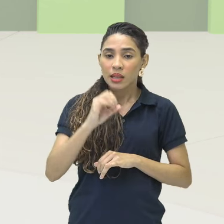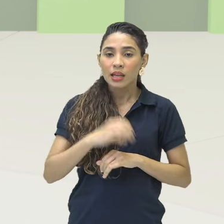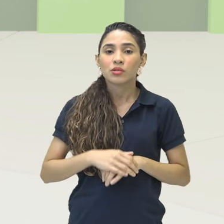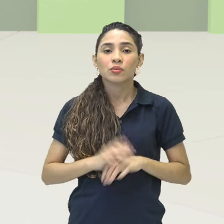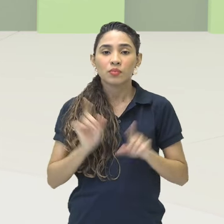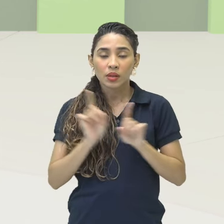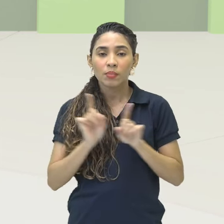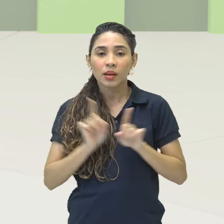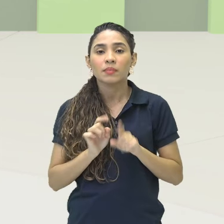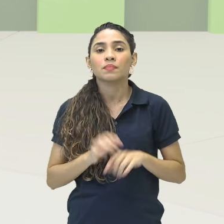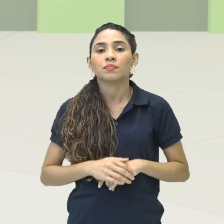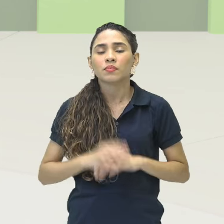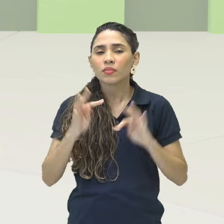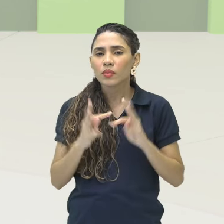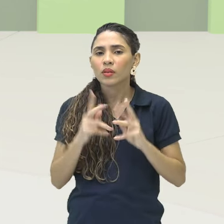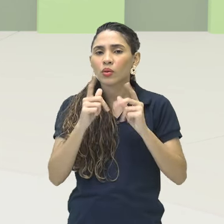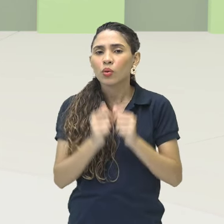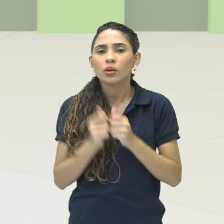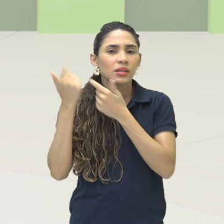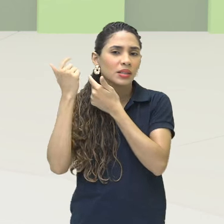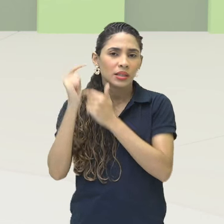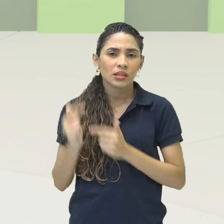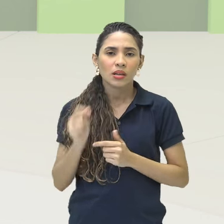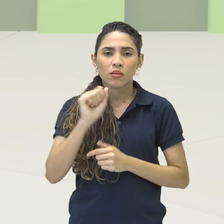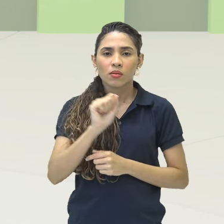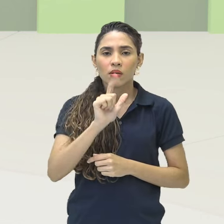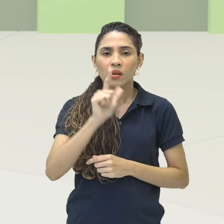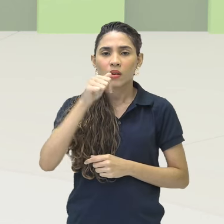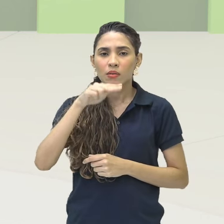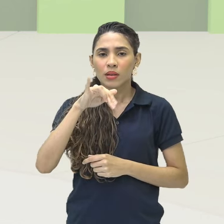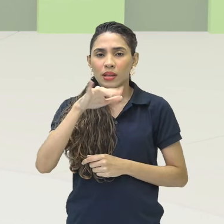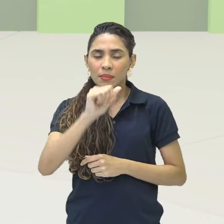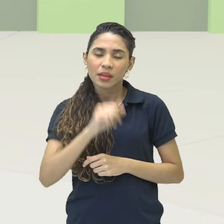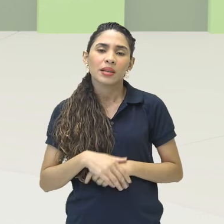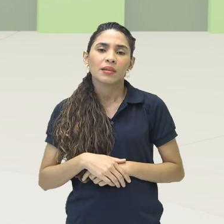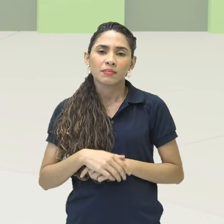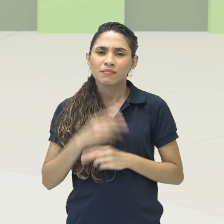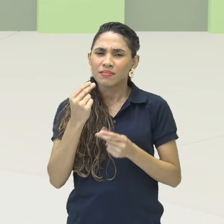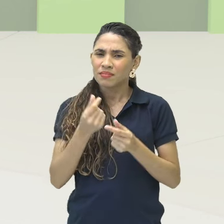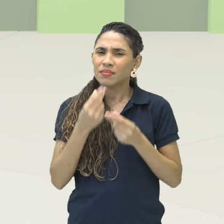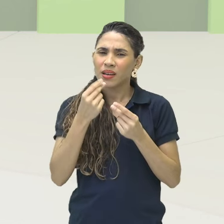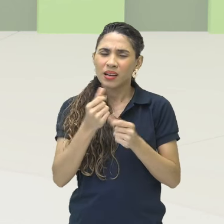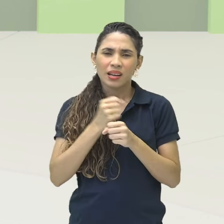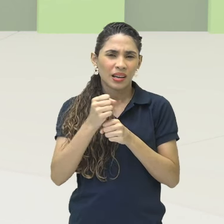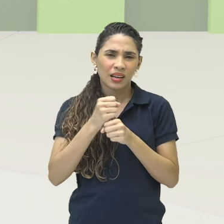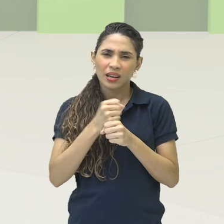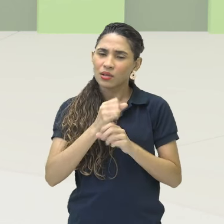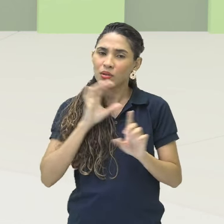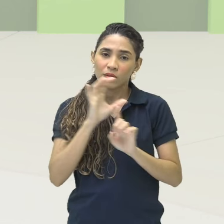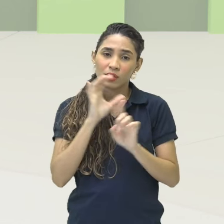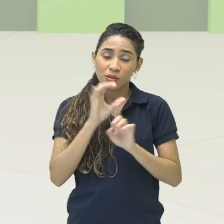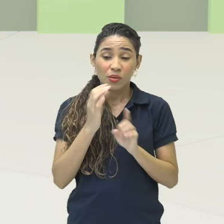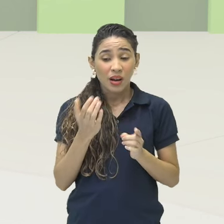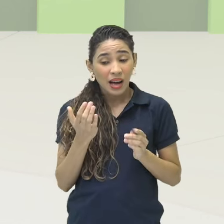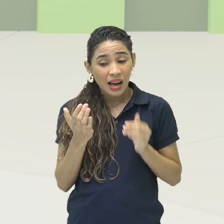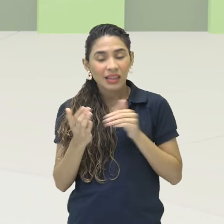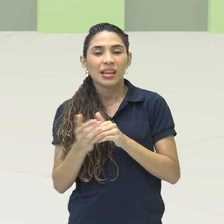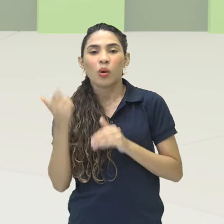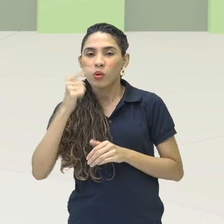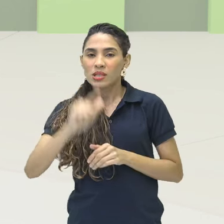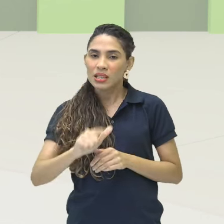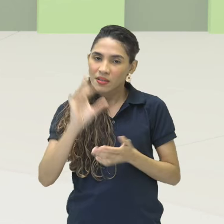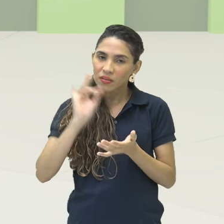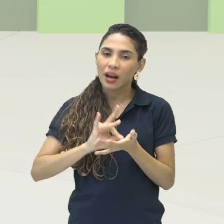ele, apesar de todas as tradições da alquimia, né, se perduraram por muitos e muitos tempos, até ele conseguir